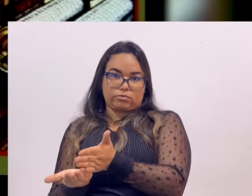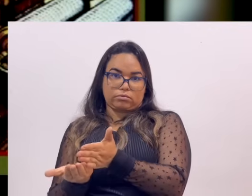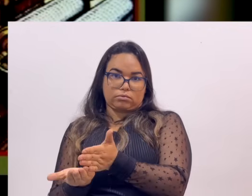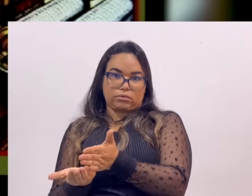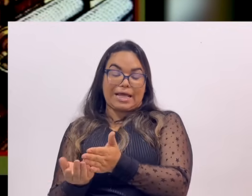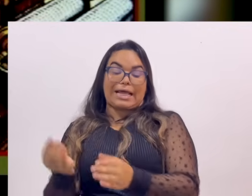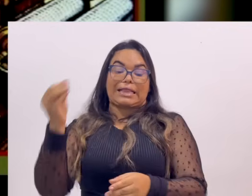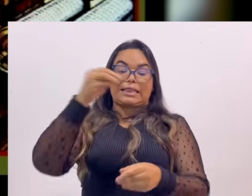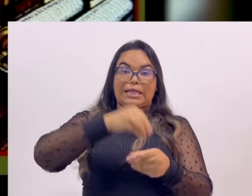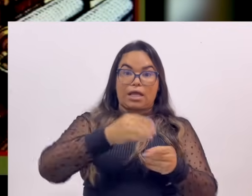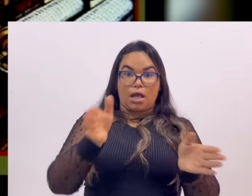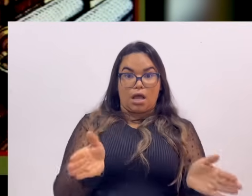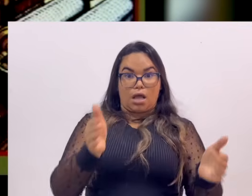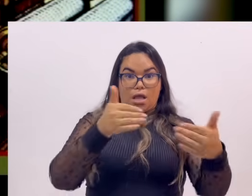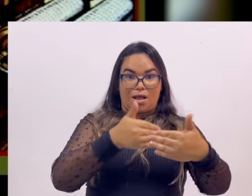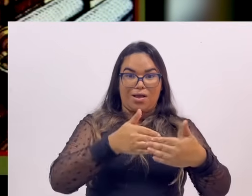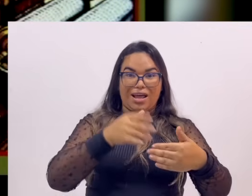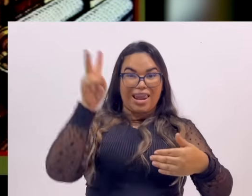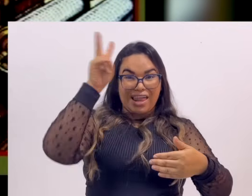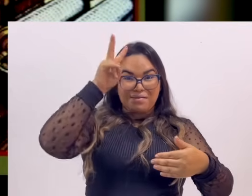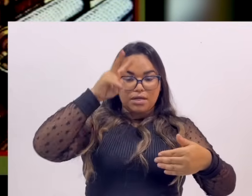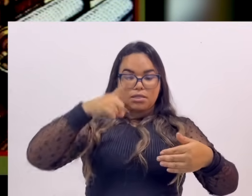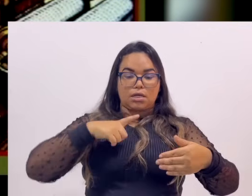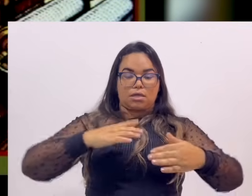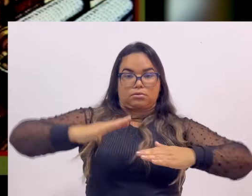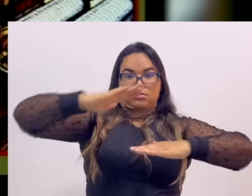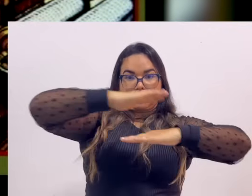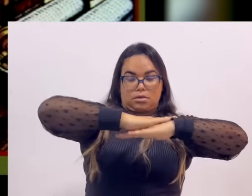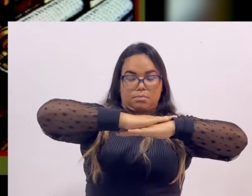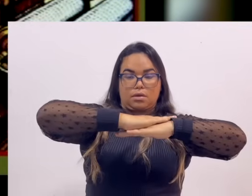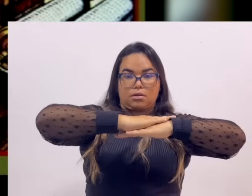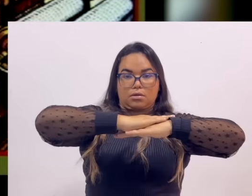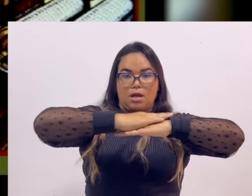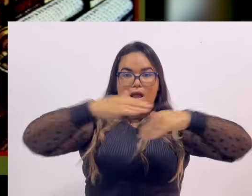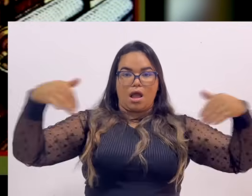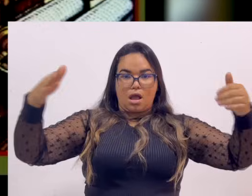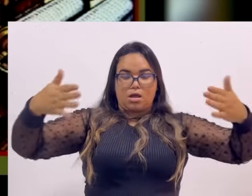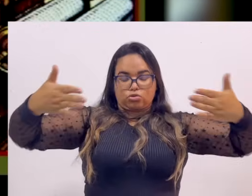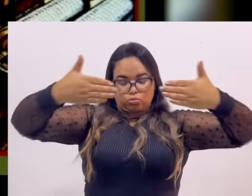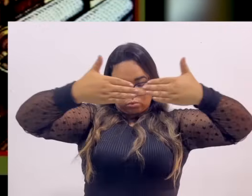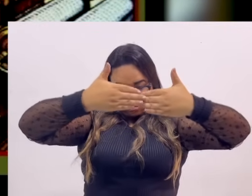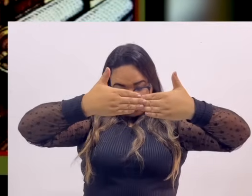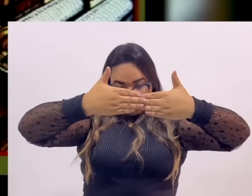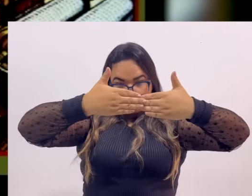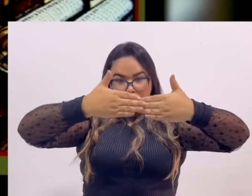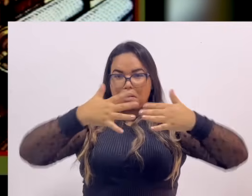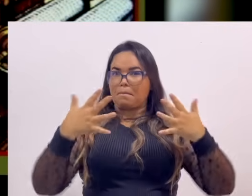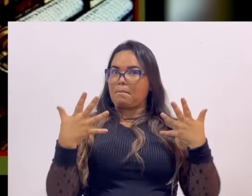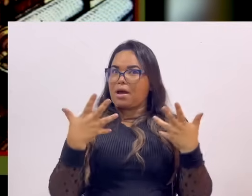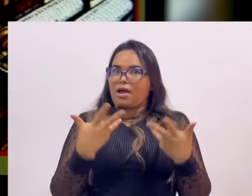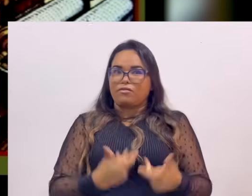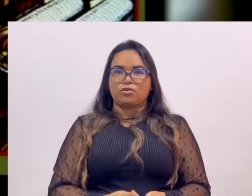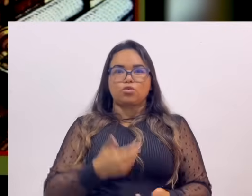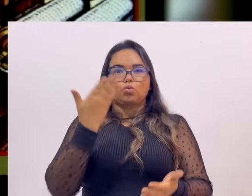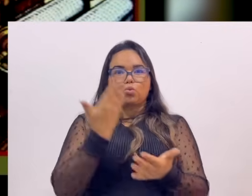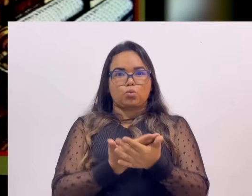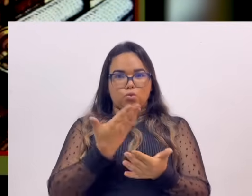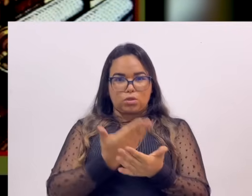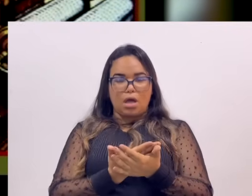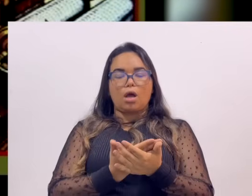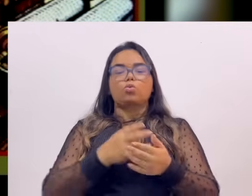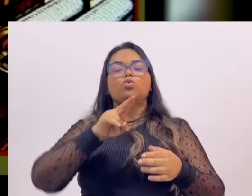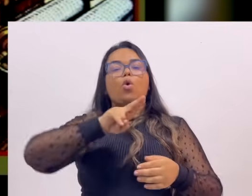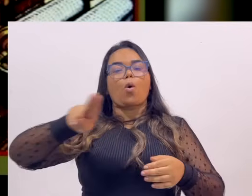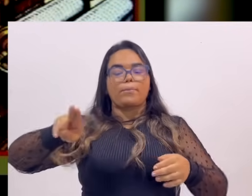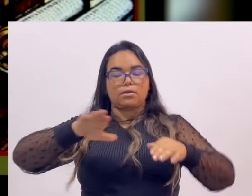havia uma cobertura de ouro que era chamada de propiciatório. É algo maravilhoso. Vamos estudar sobre